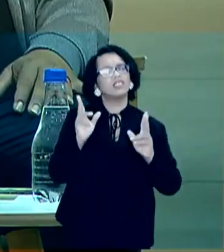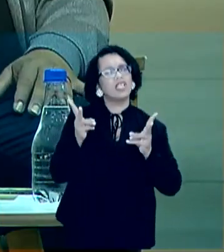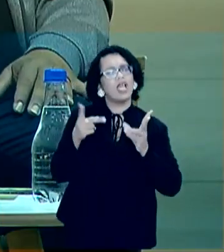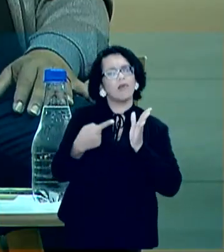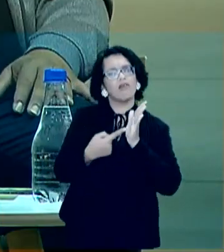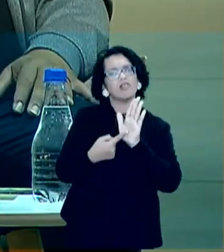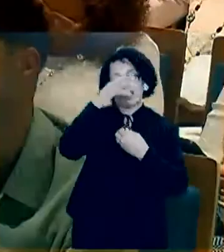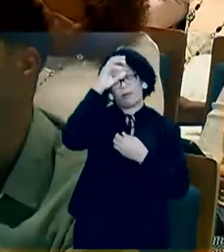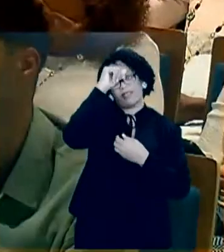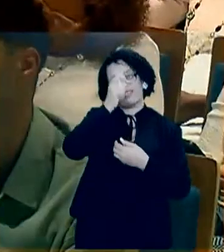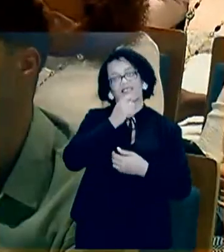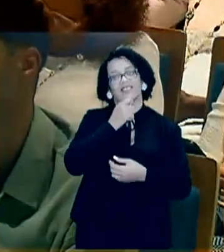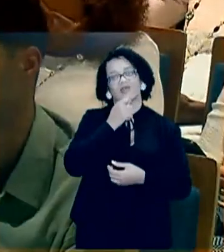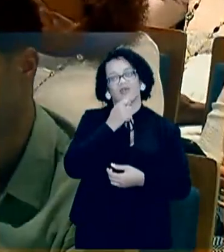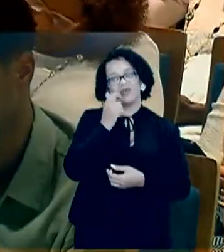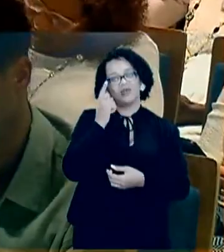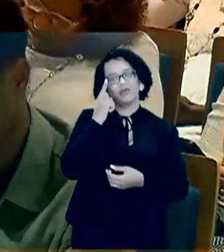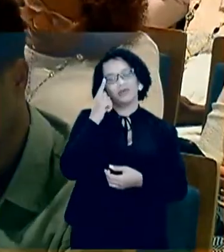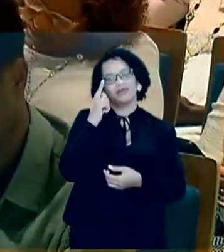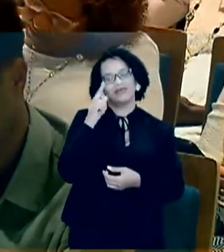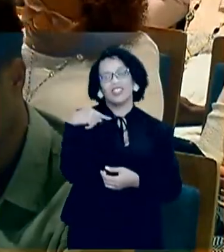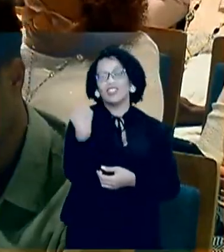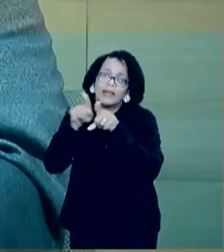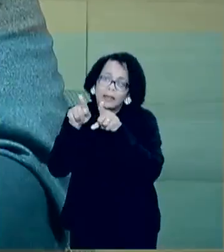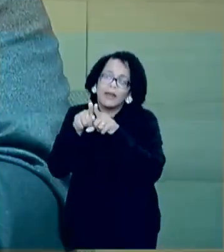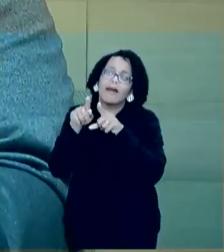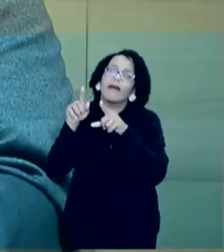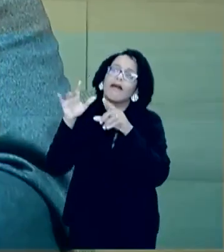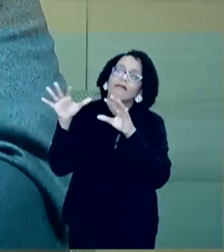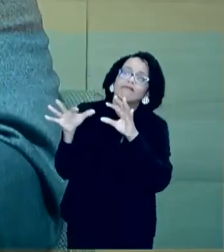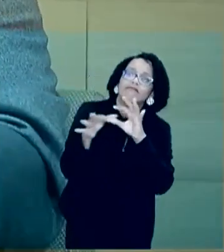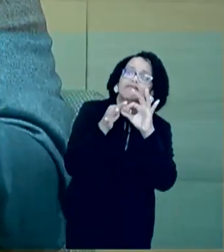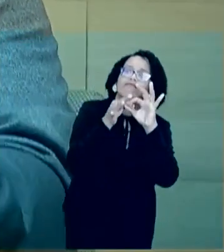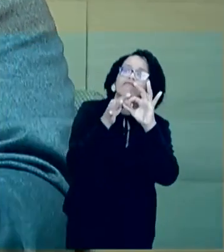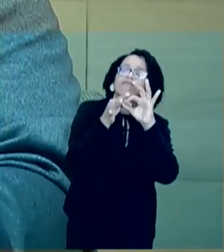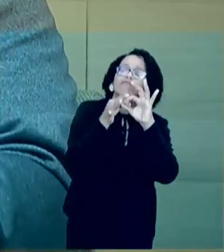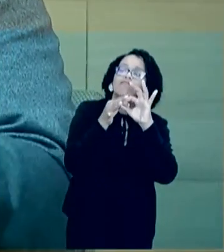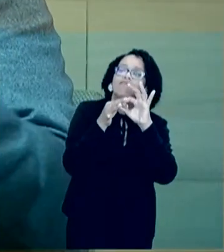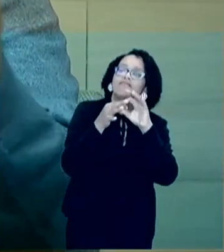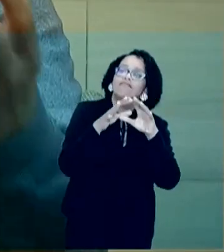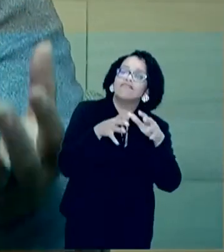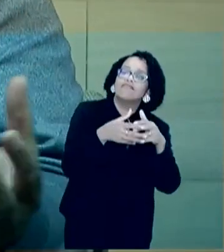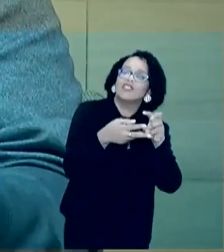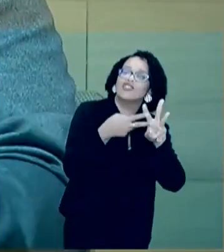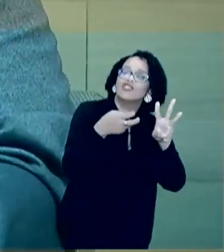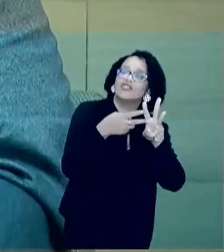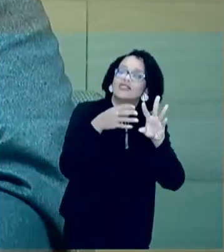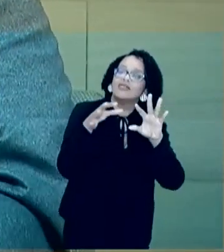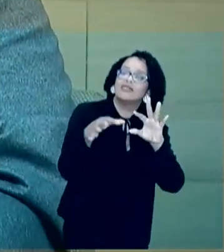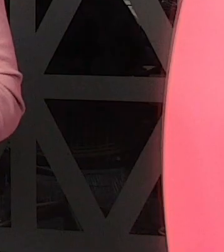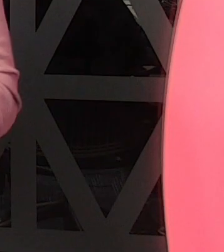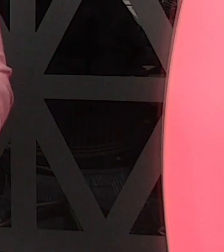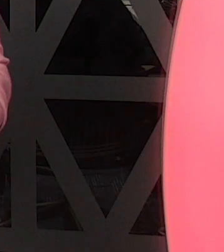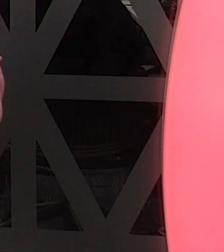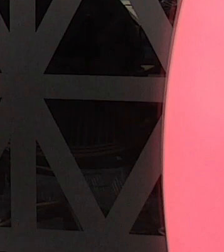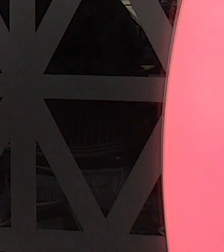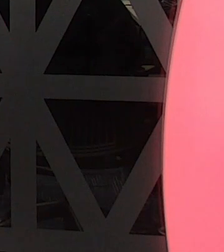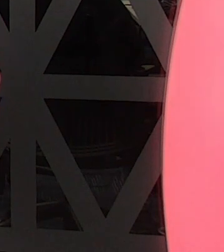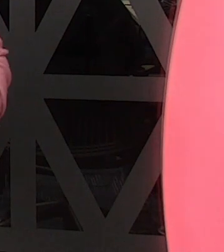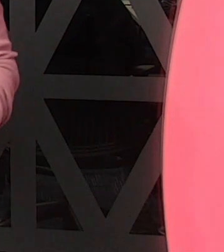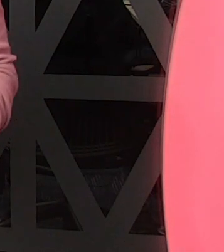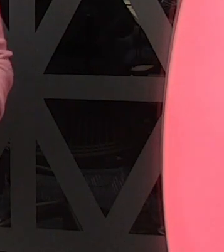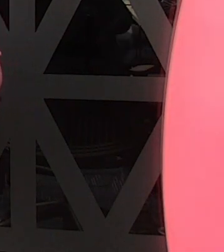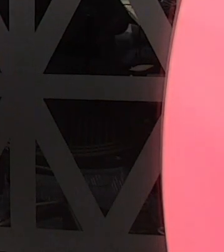brasileira. E agora os povos indígenas também fazendo parte dele, insere ainda mais uma nova cor. No